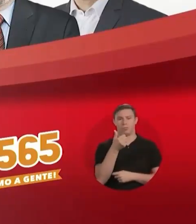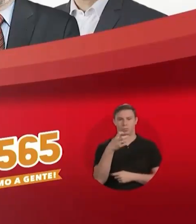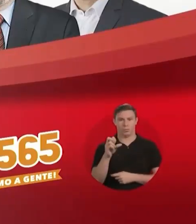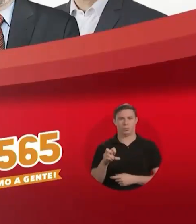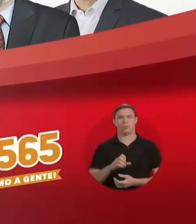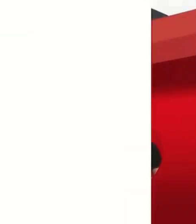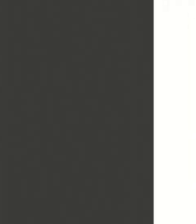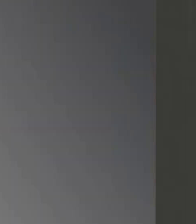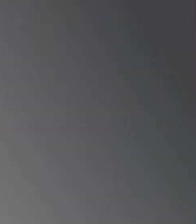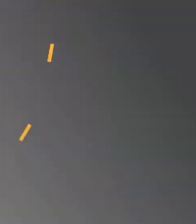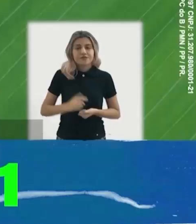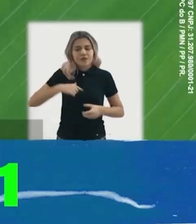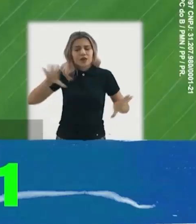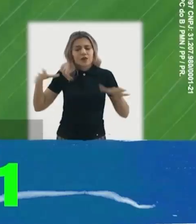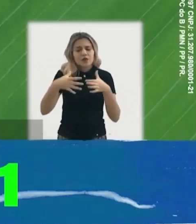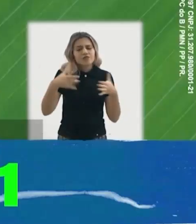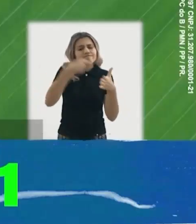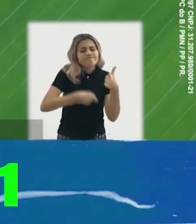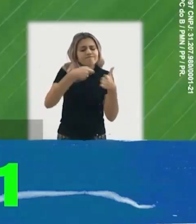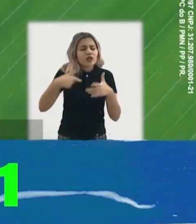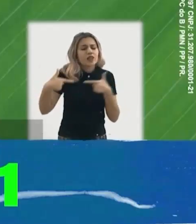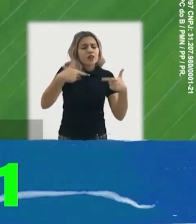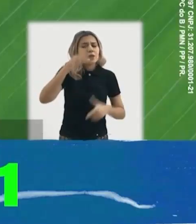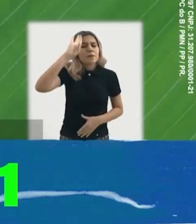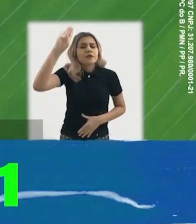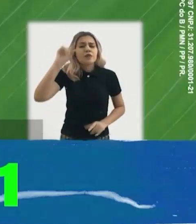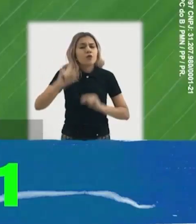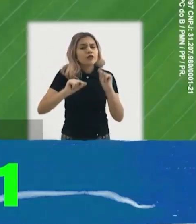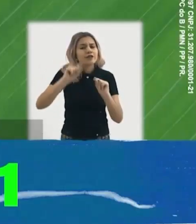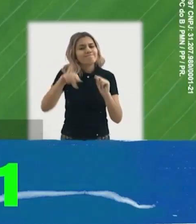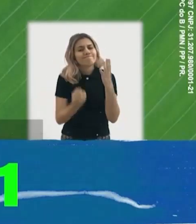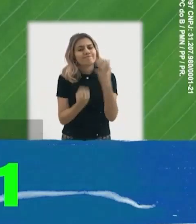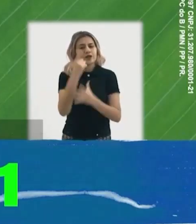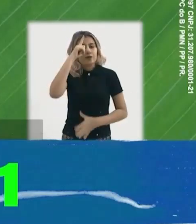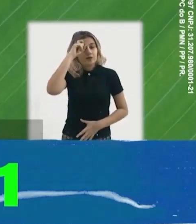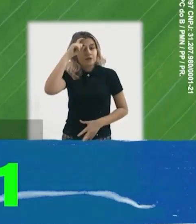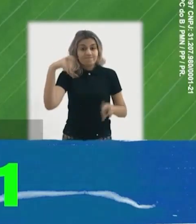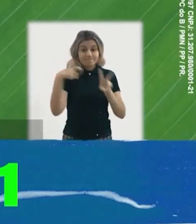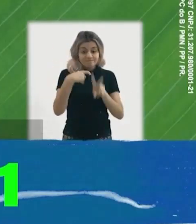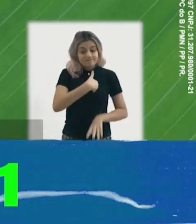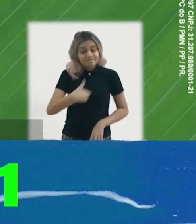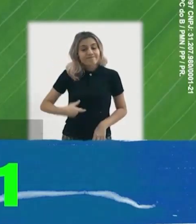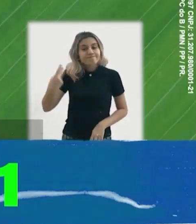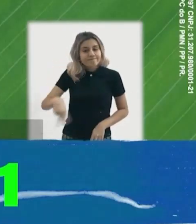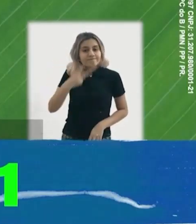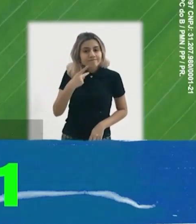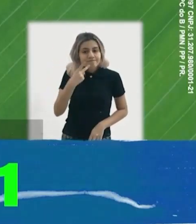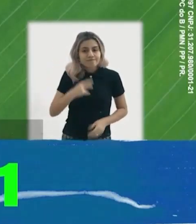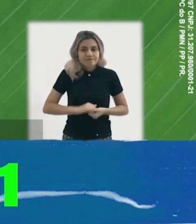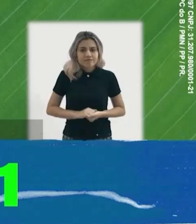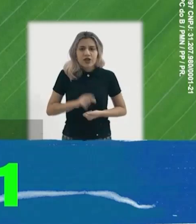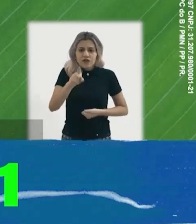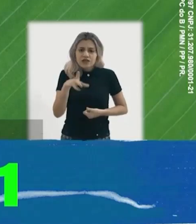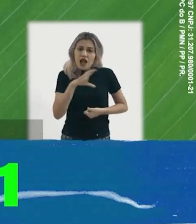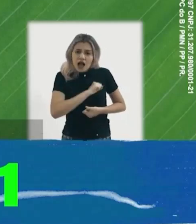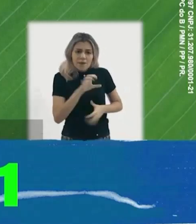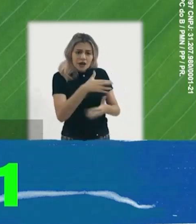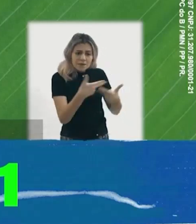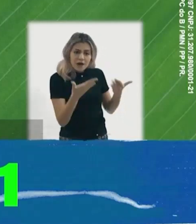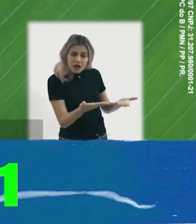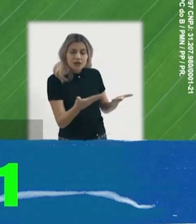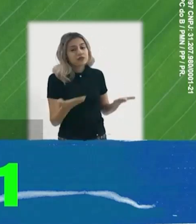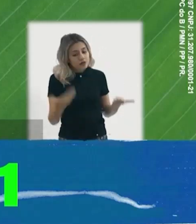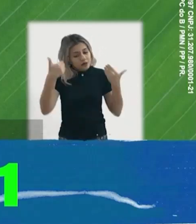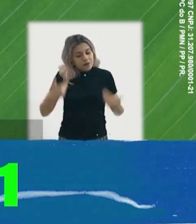Lopes, 6565. Uma de nossas maiores defesas é o Hospital Público Veterinário para o Ceará. Se você também ama os